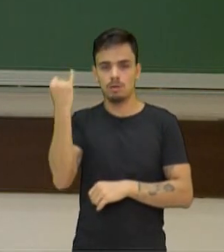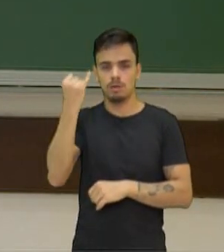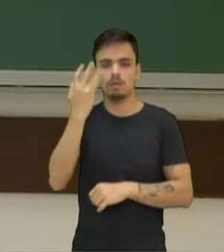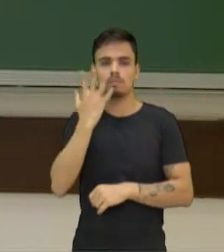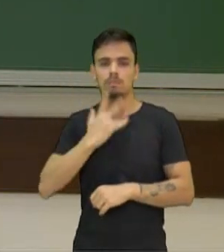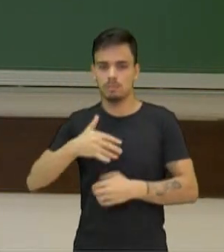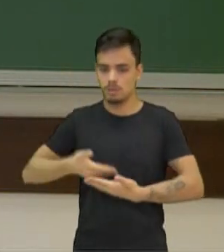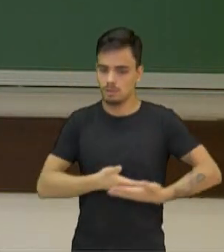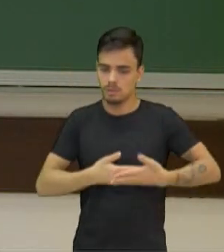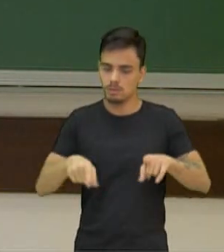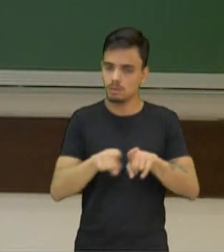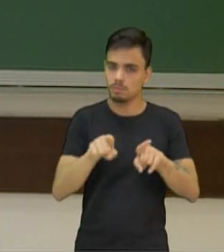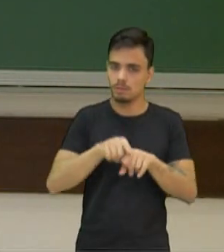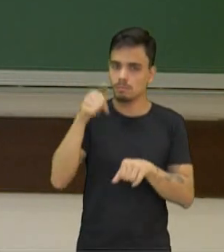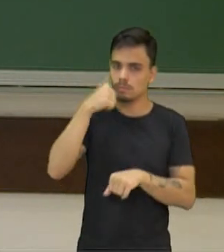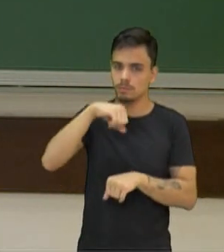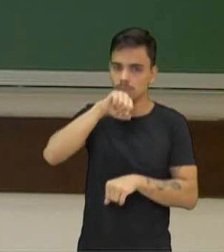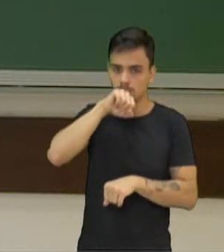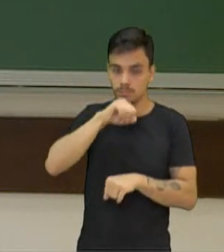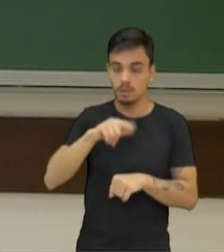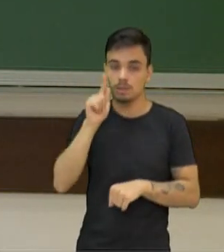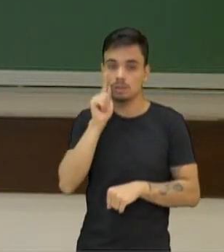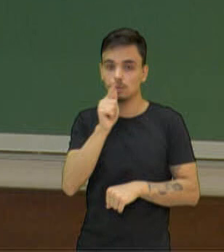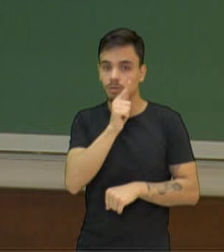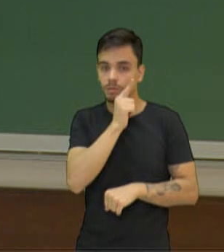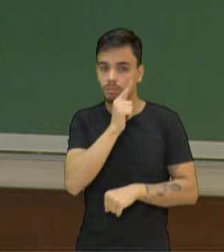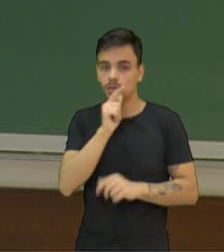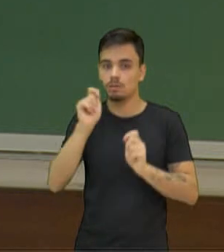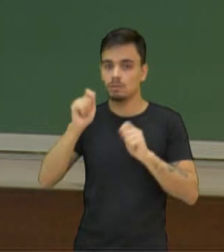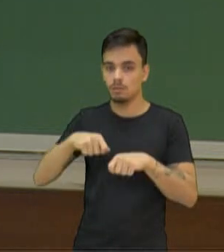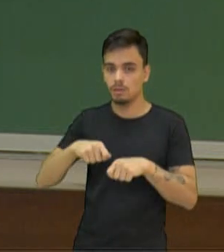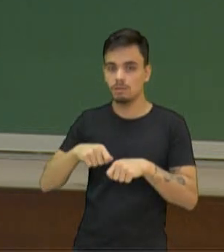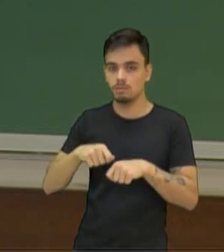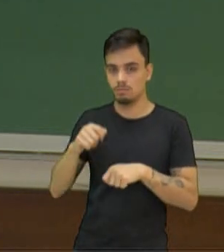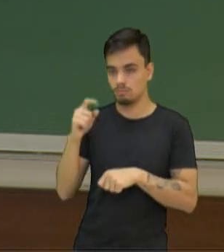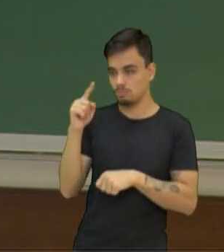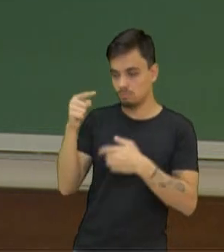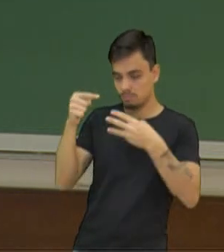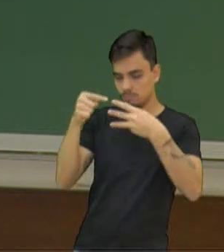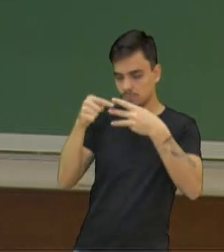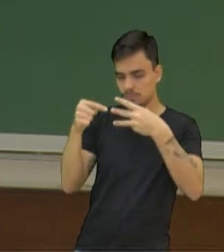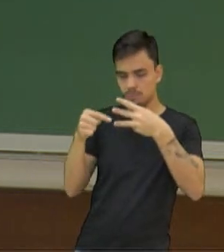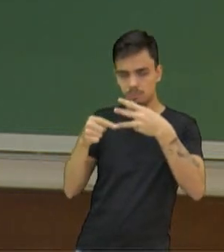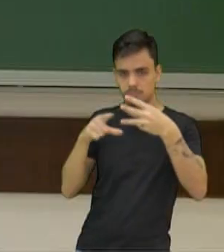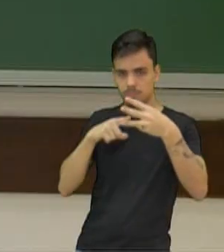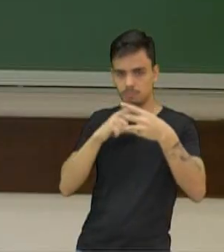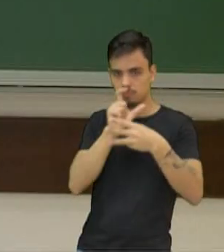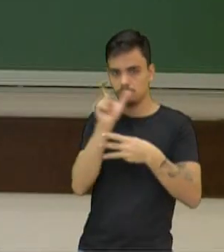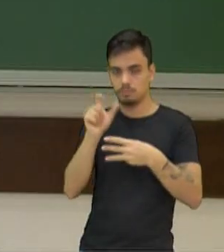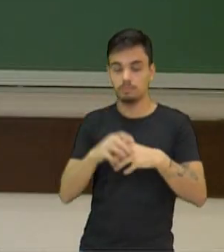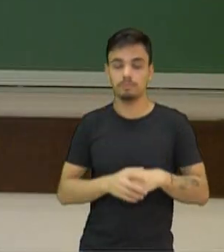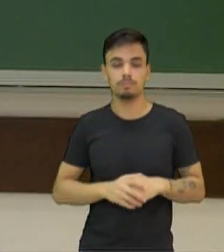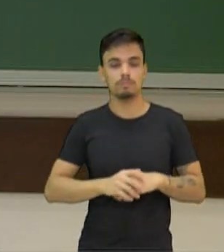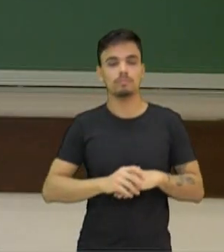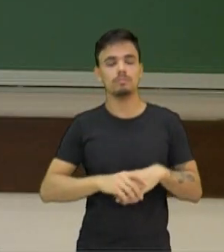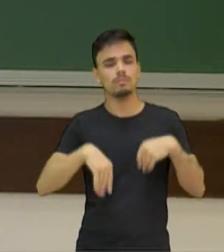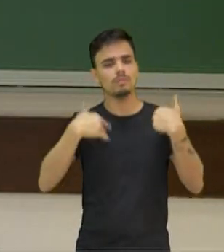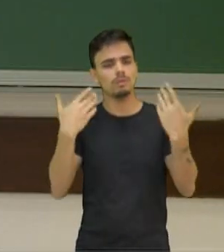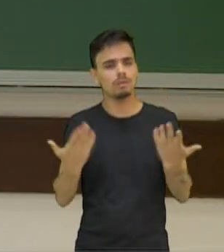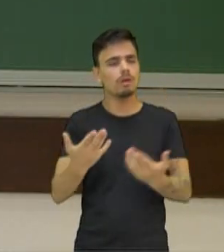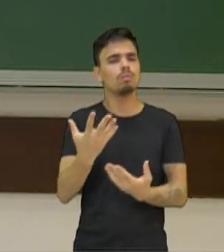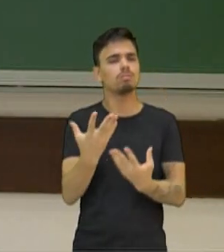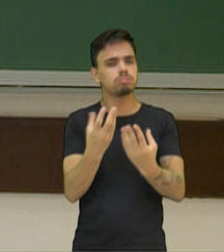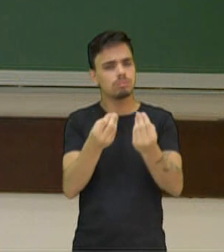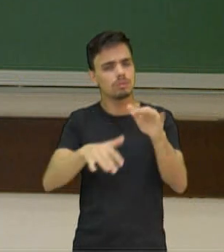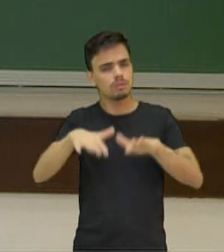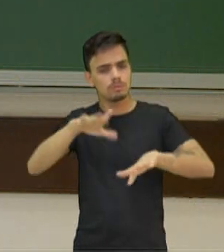os gêmeos podem ser univitelinos, bivitelinos ou plurivitelinos. Gente, muitas vezes ficam